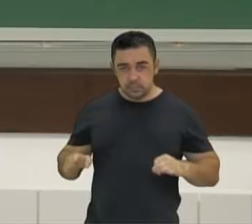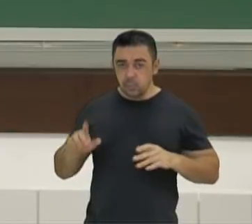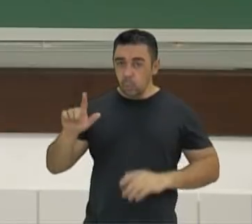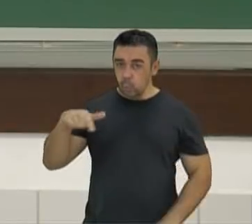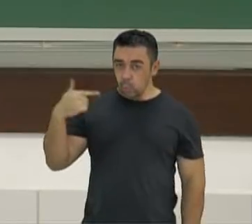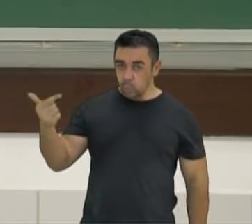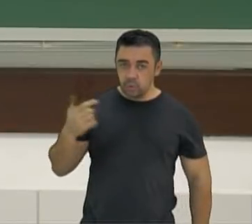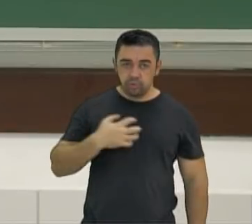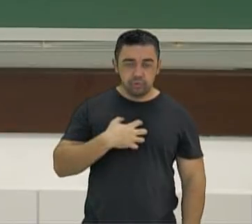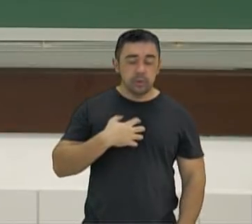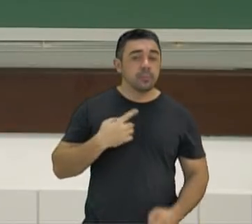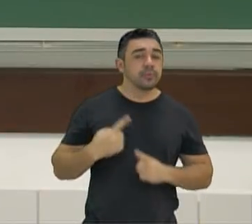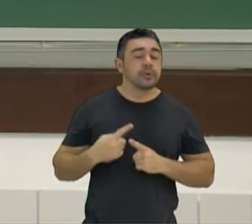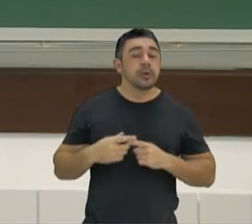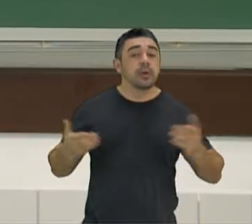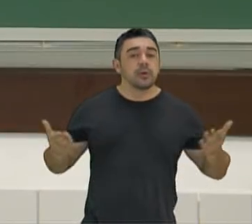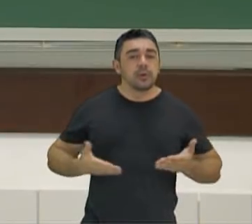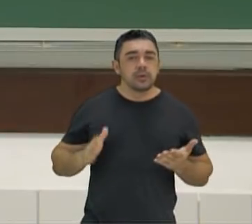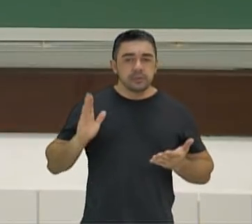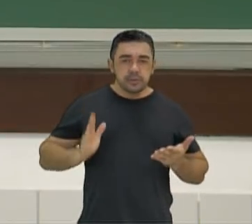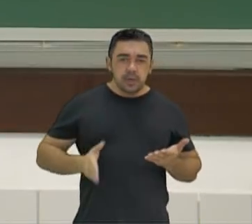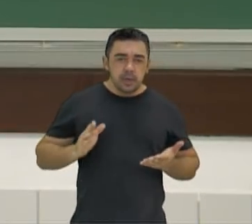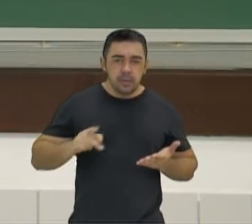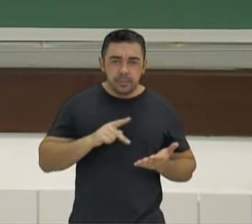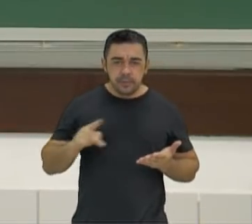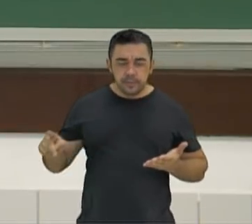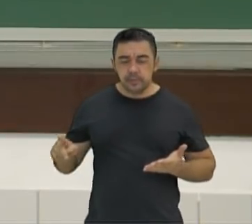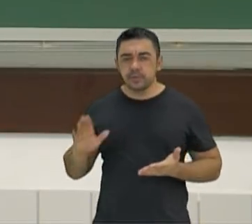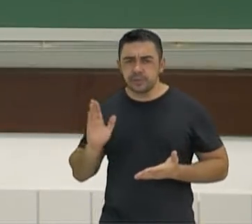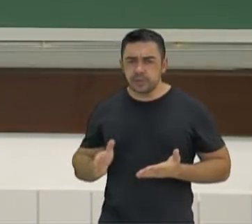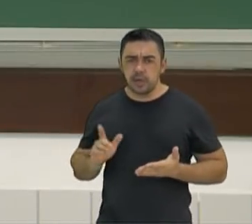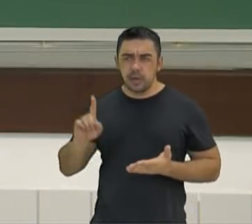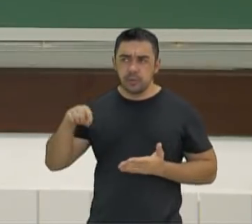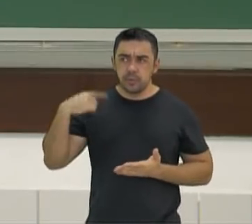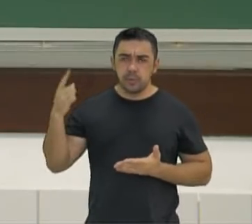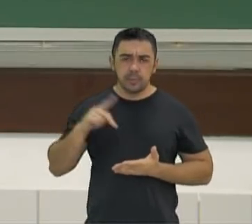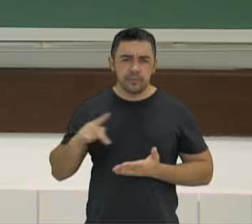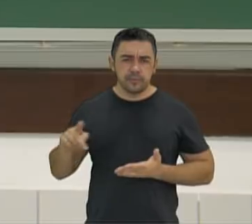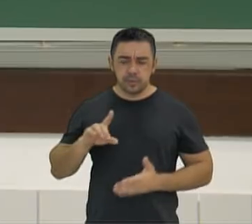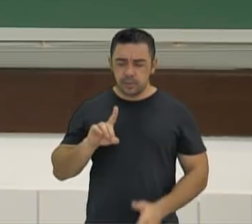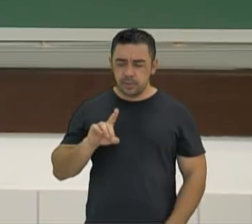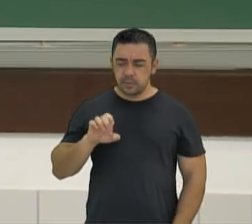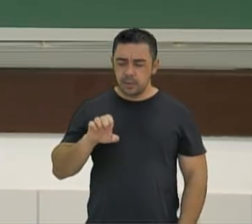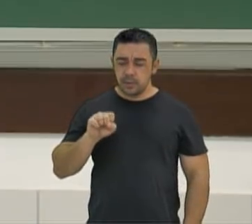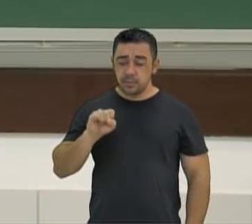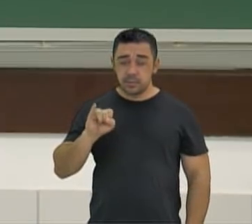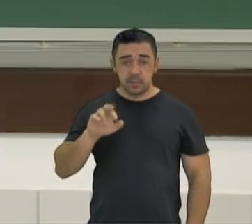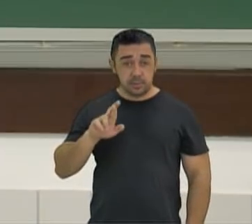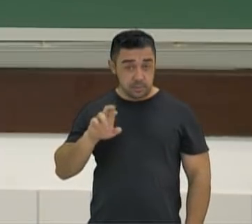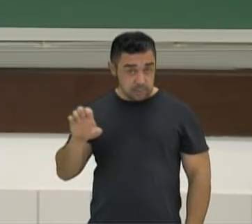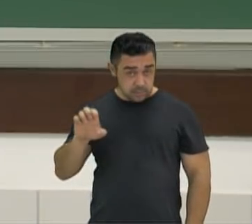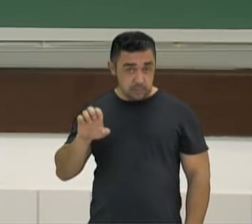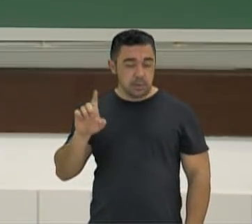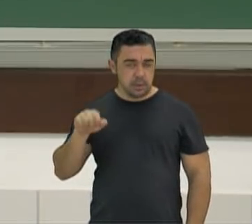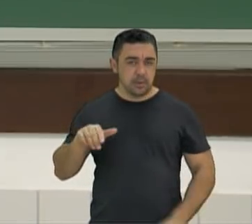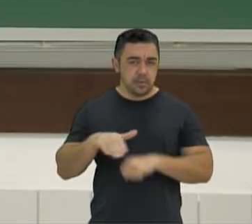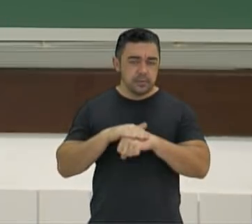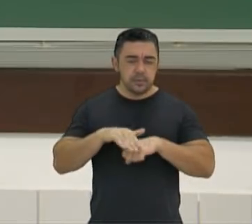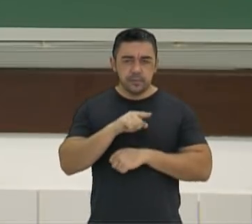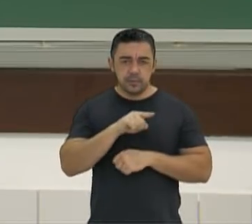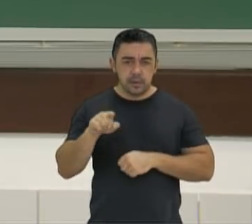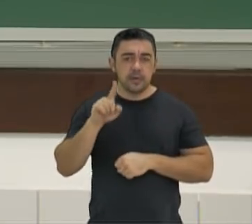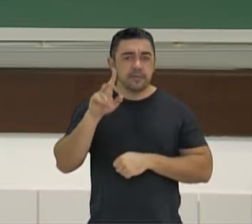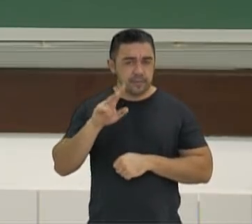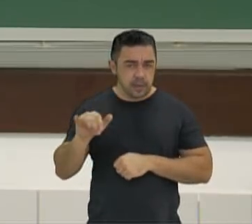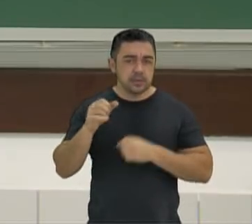outro jeito, porque agora as professoras, né, provavelmente a professora Desirê, que vai vir conversar com vocês, o que vai